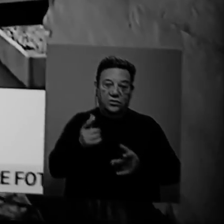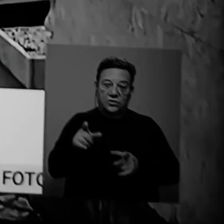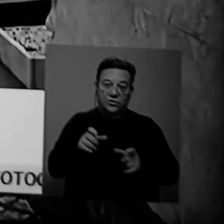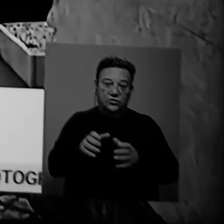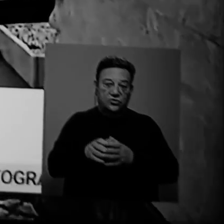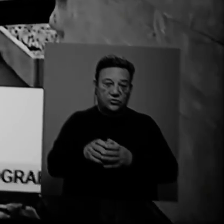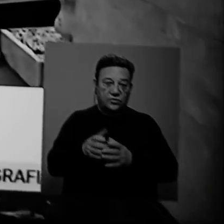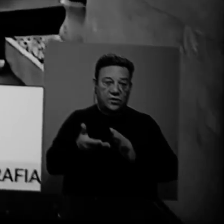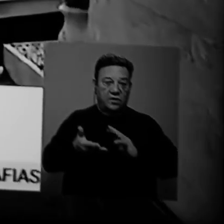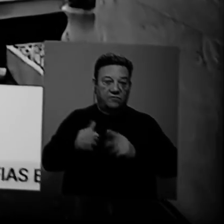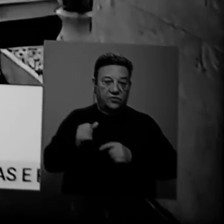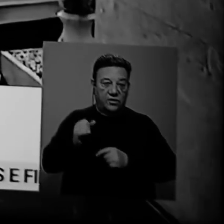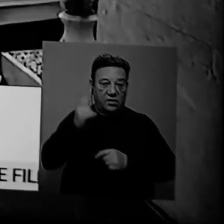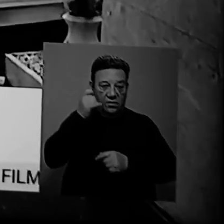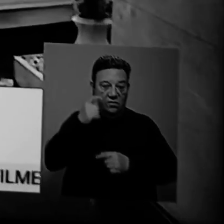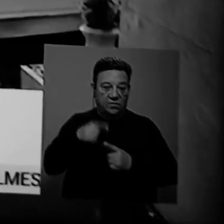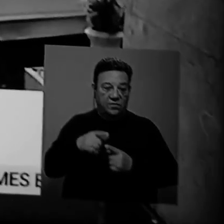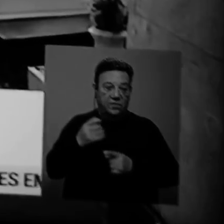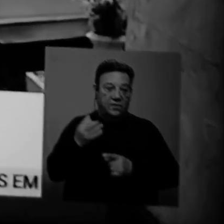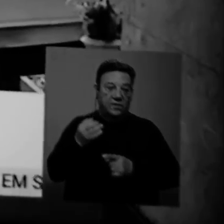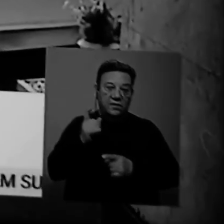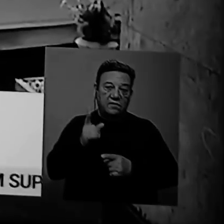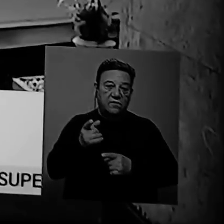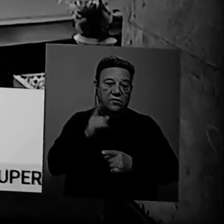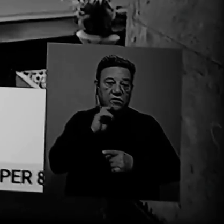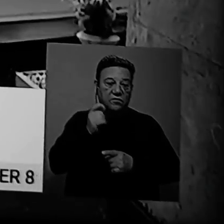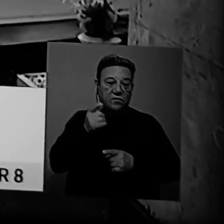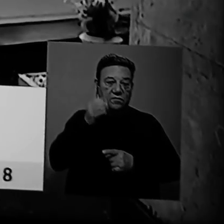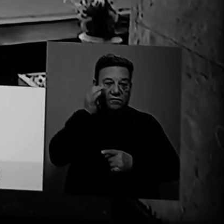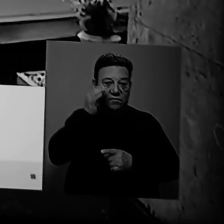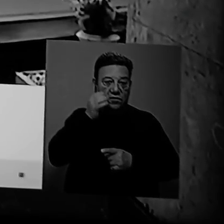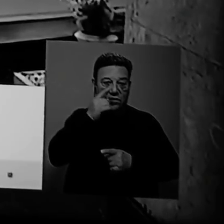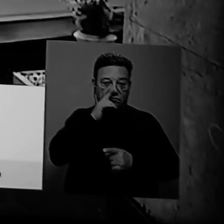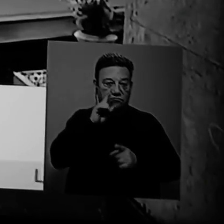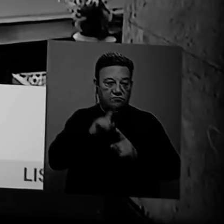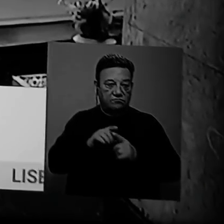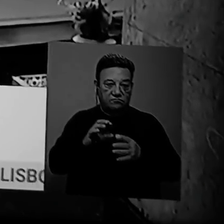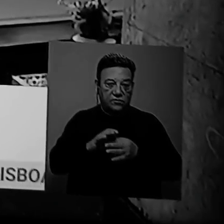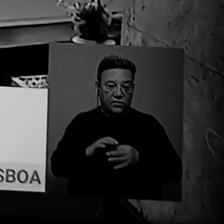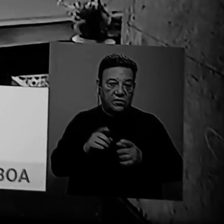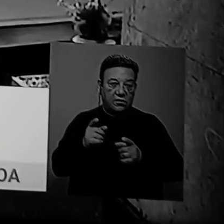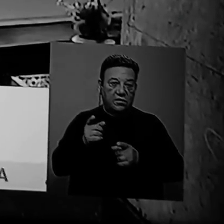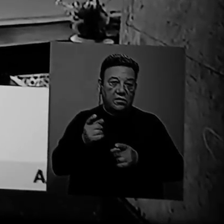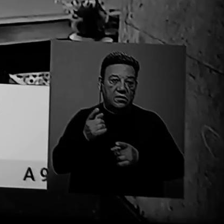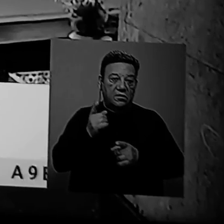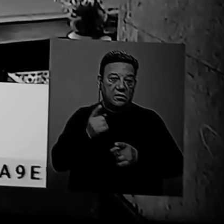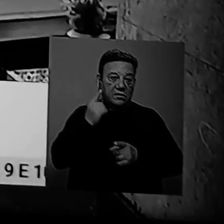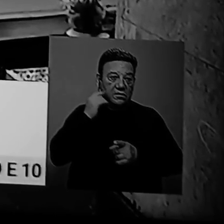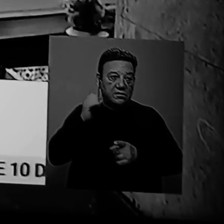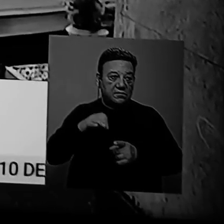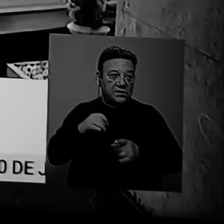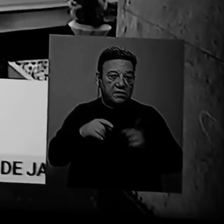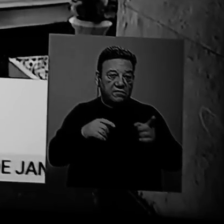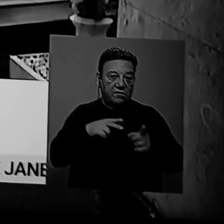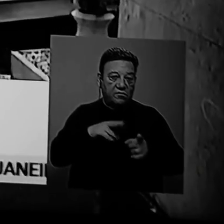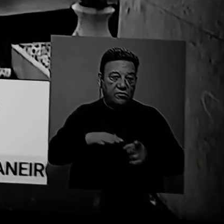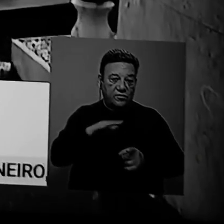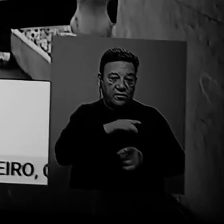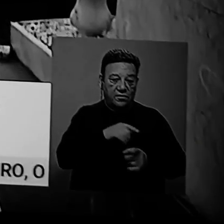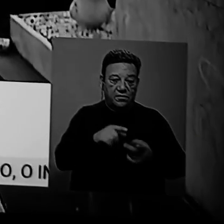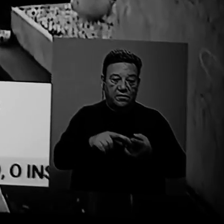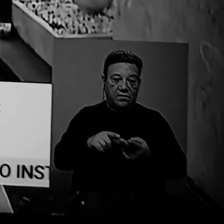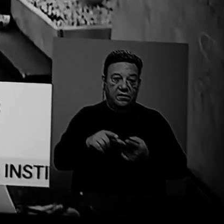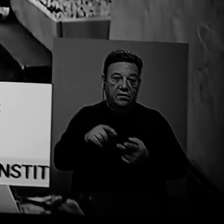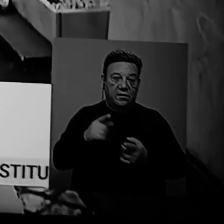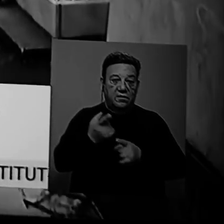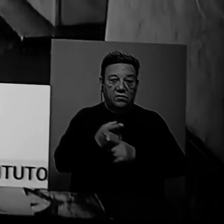Revolucionária de Louros, tiveram aquilo que se chama uma perfeita sintonia entre aquilo que estava a passar no resto do país e